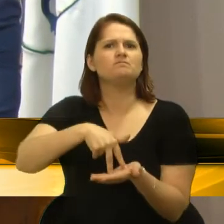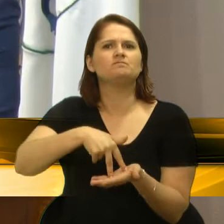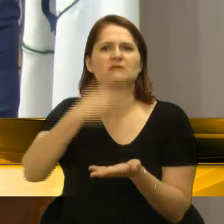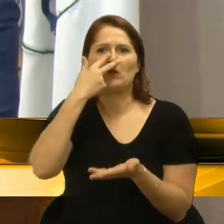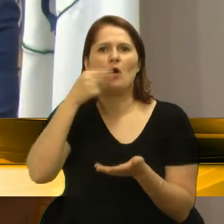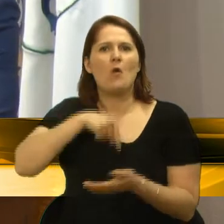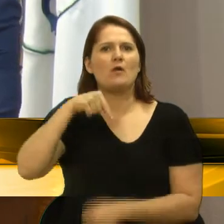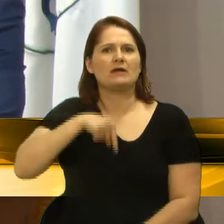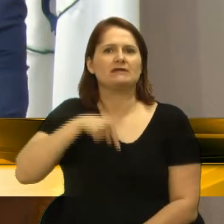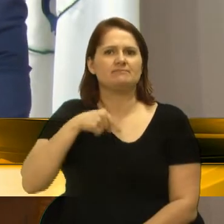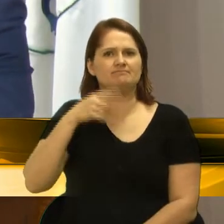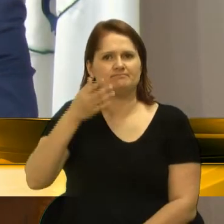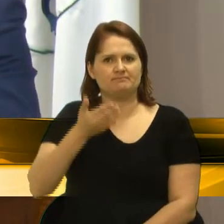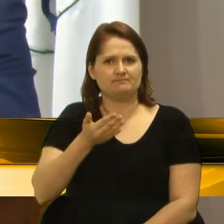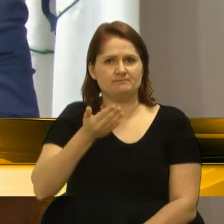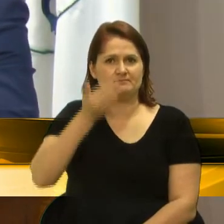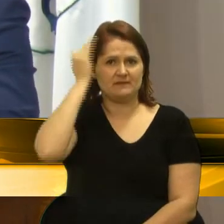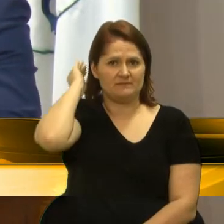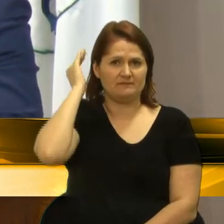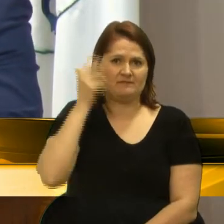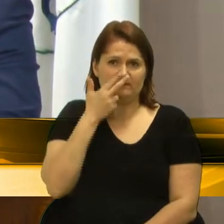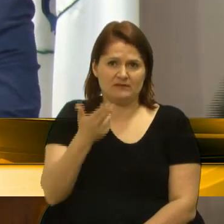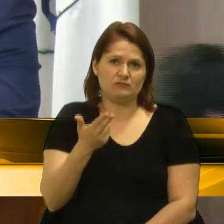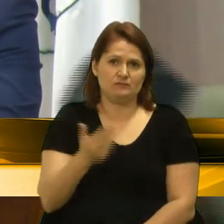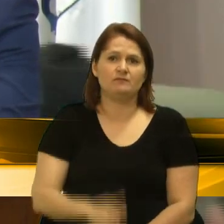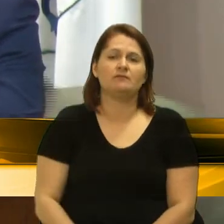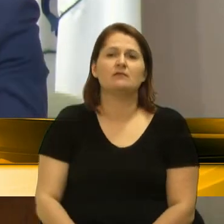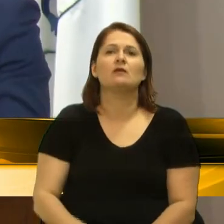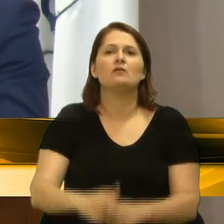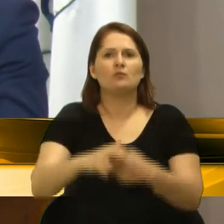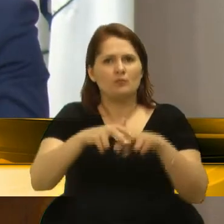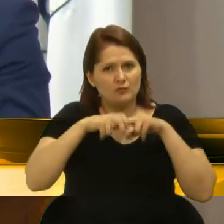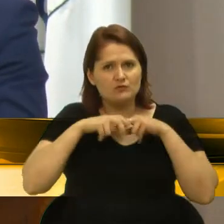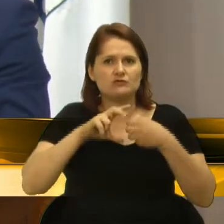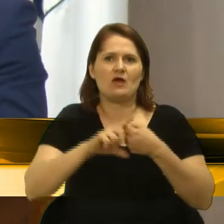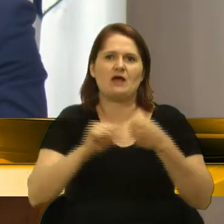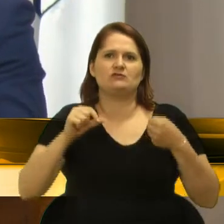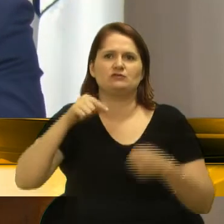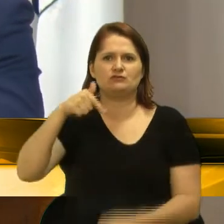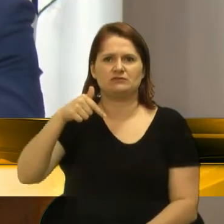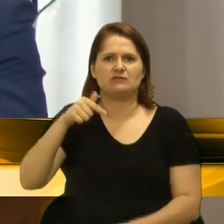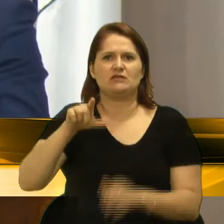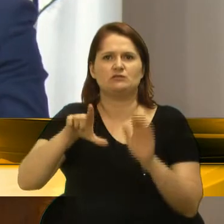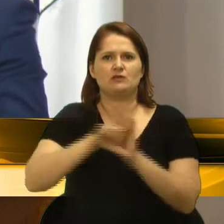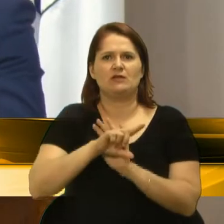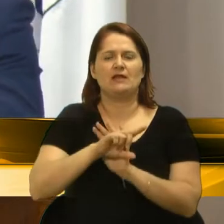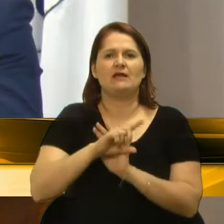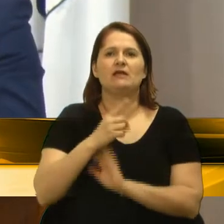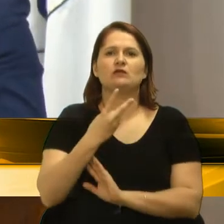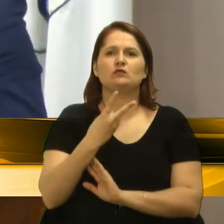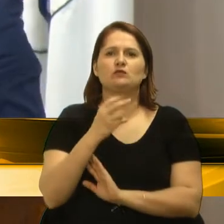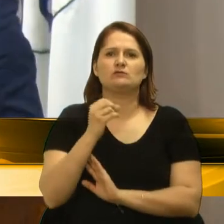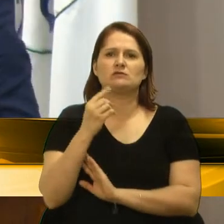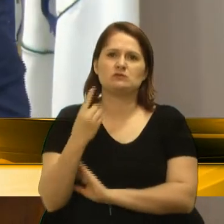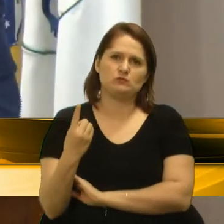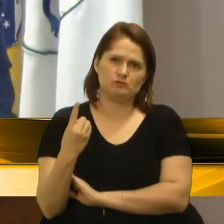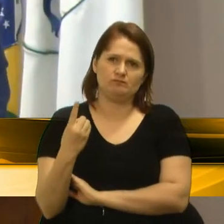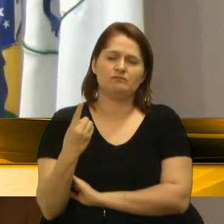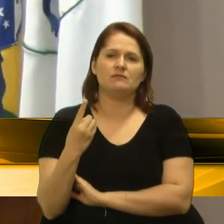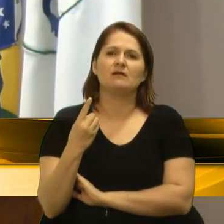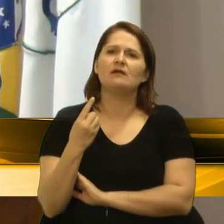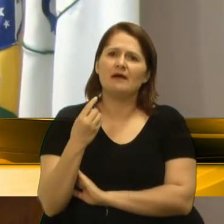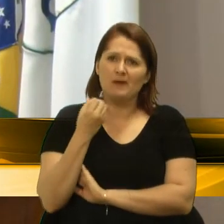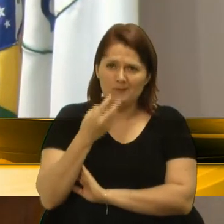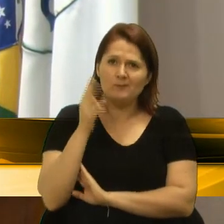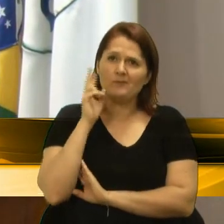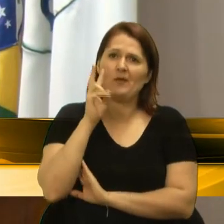para vocês, o artigo 7º do Decreto-Lei 201, nunca é demais lembrar. Queria fazer uma consideração